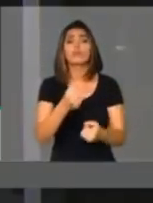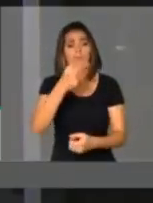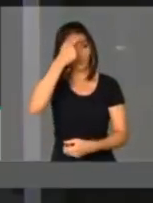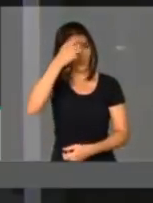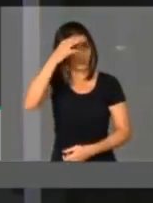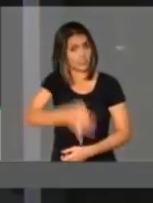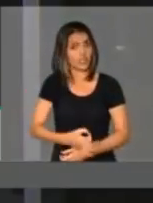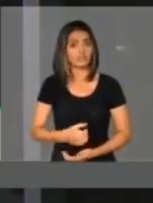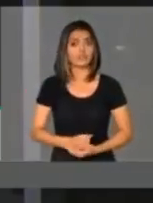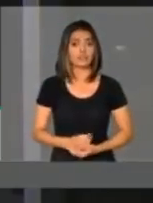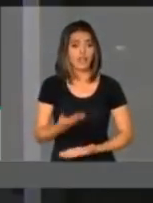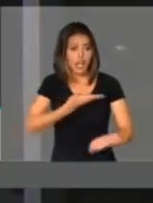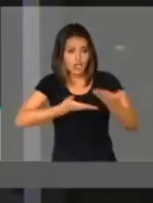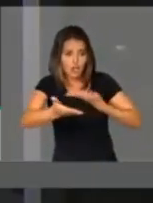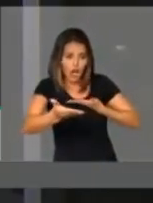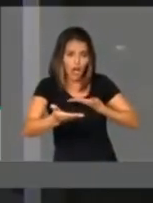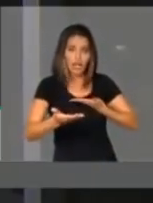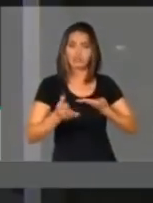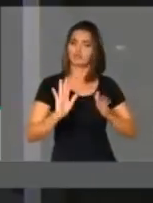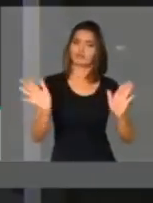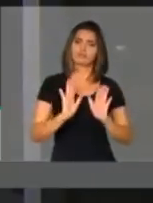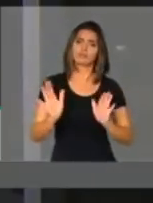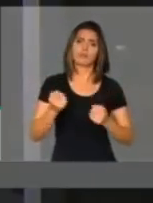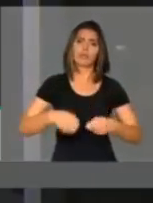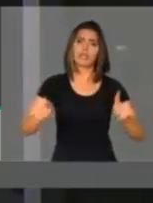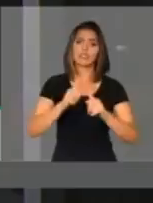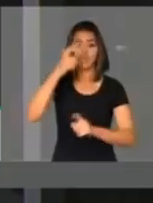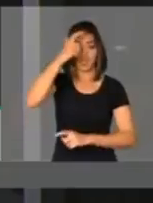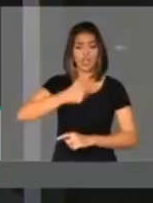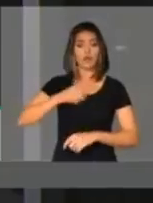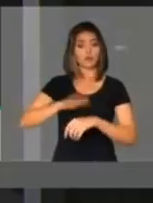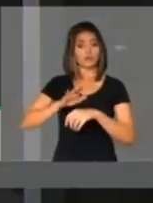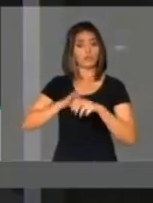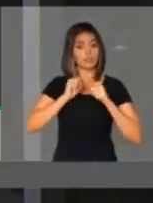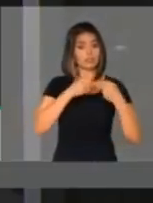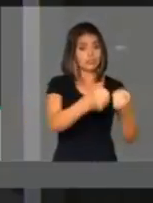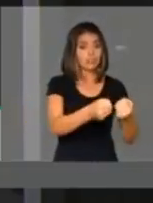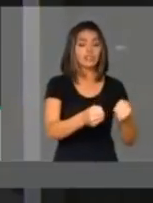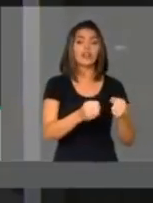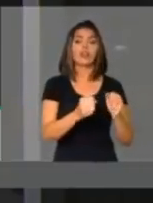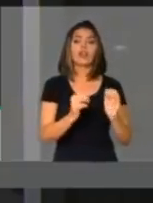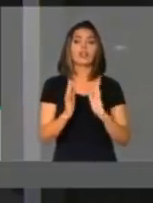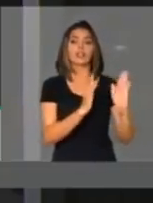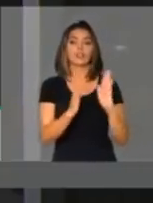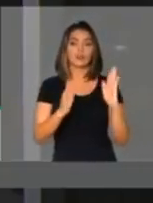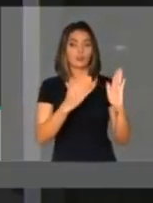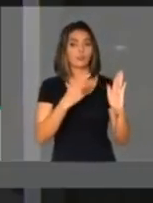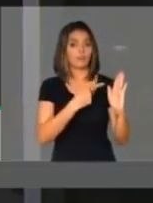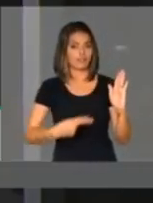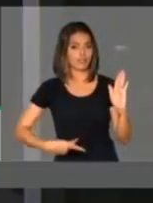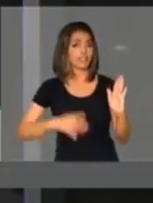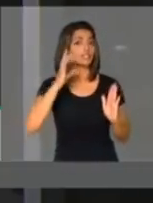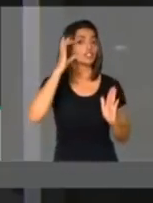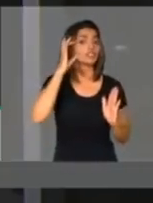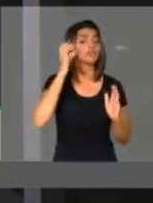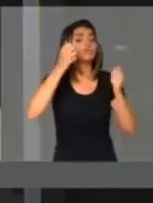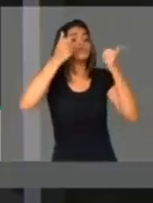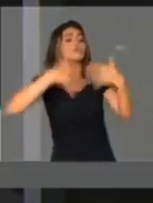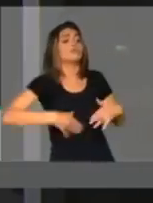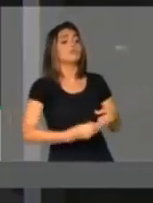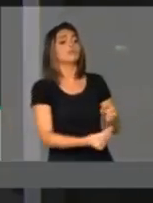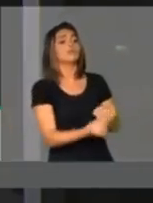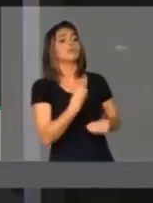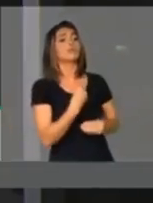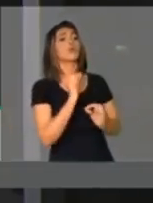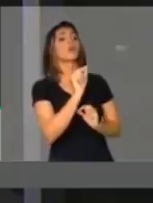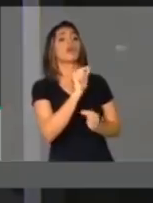previdenciária. Eu, pessoalmente, já defendi a reforma previdenciária durante o governo Dilma. Quero que me demonstrem o que é que o governo Dilma me deu. Durante o